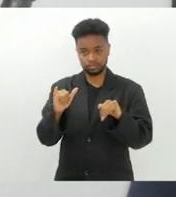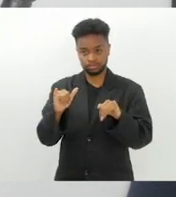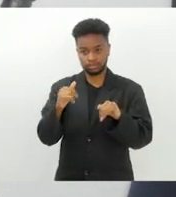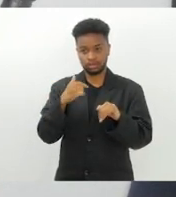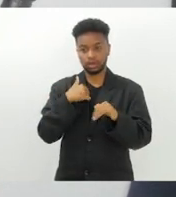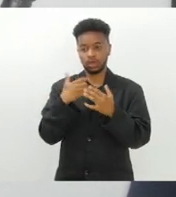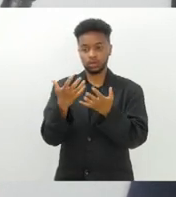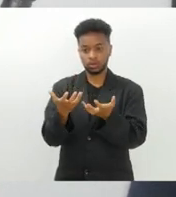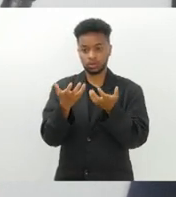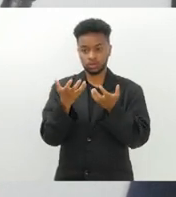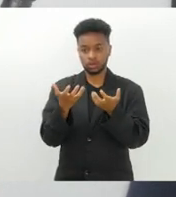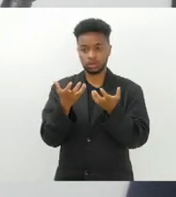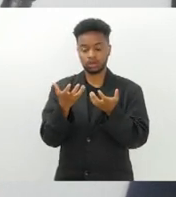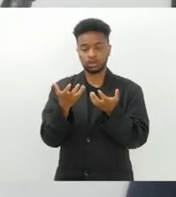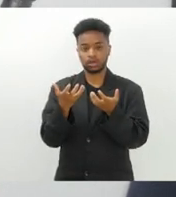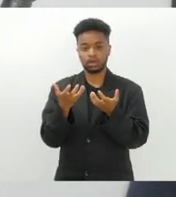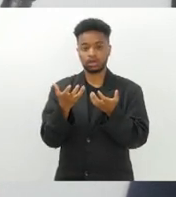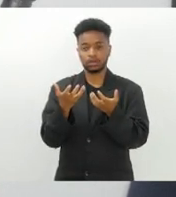quero